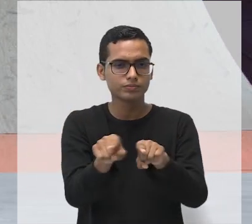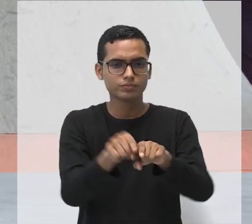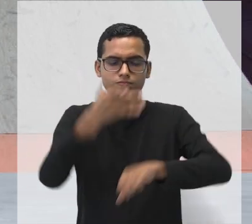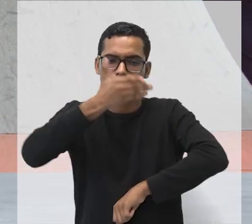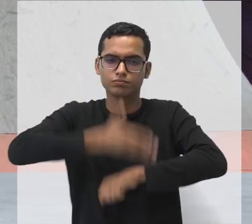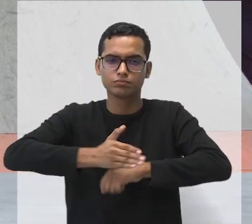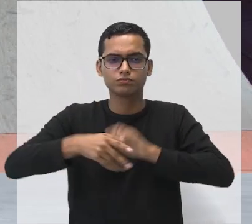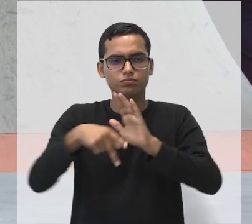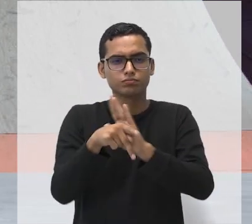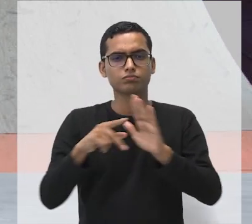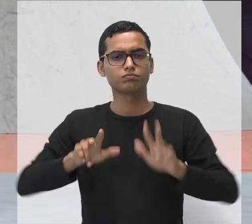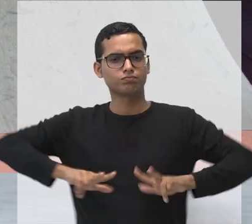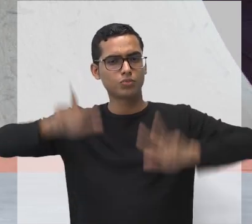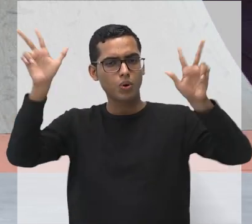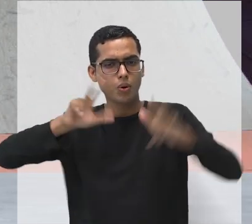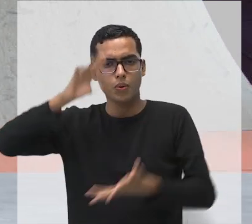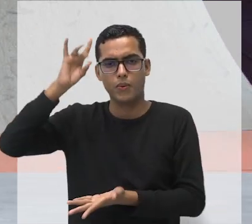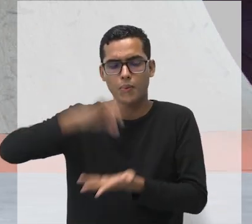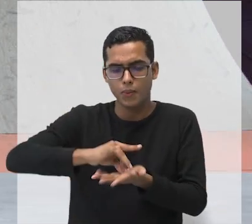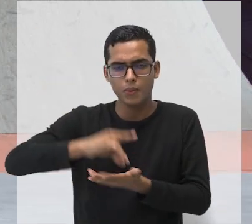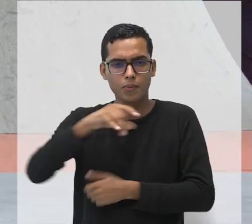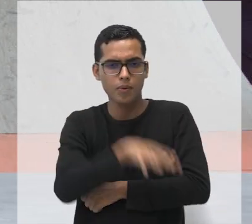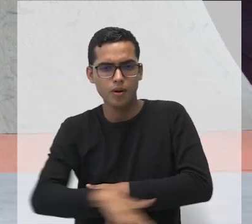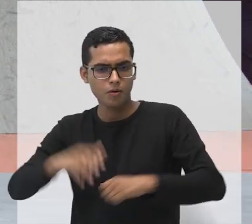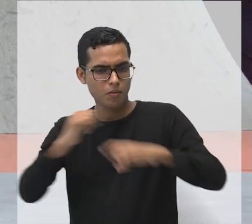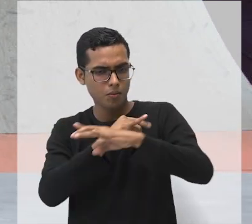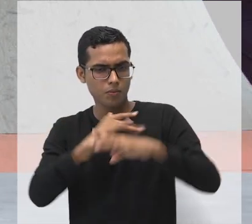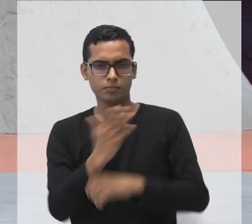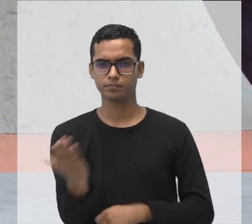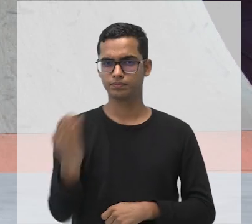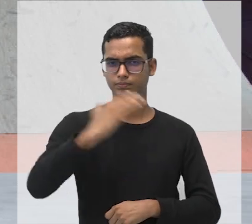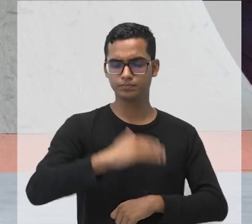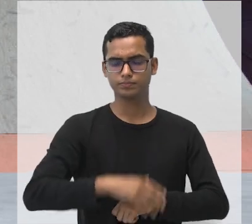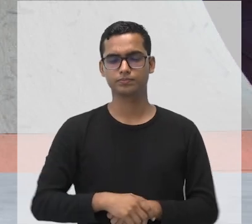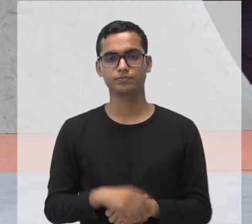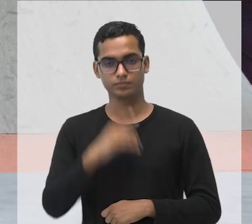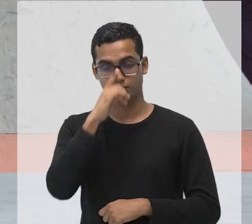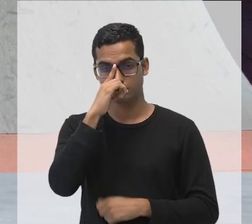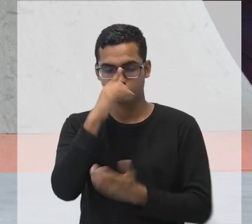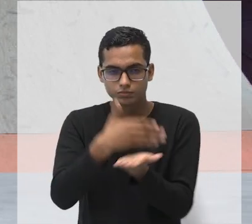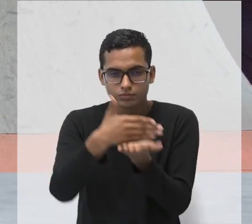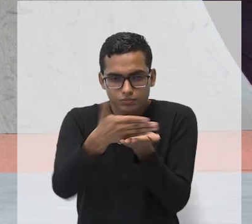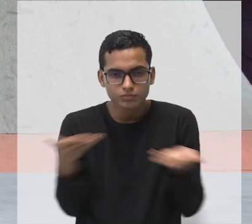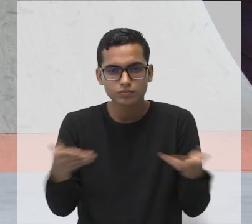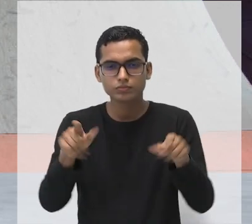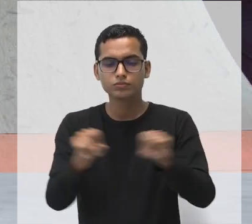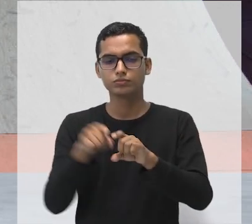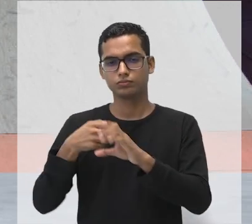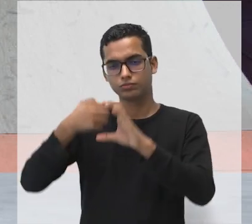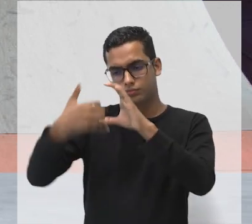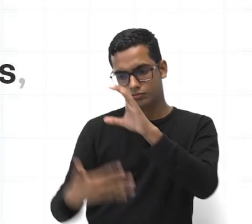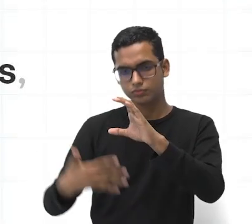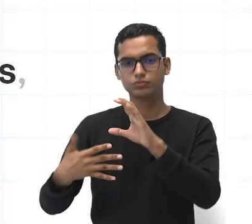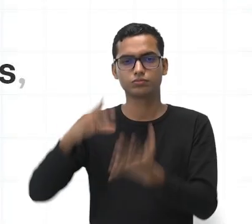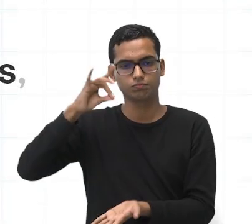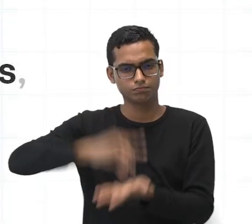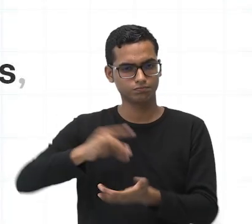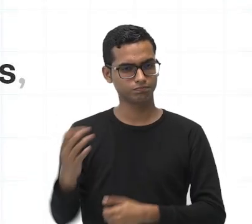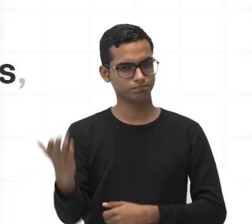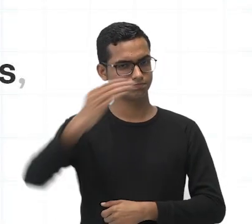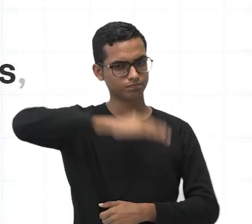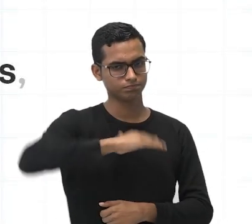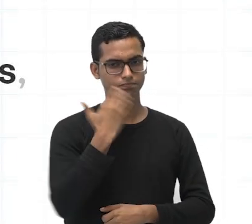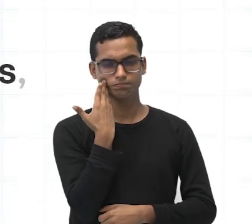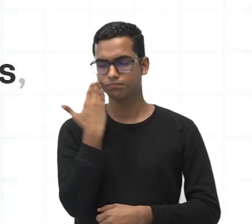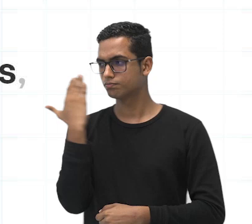práticas corporais de aventura no meio urbano, começando ali, sabendo ali pelas suas características. Vamos lá?